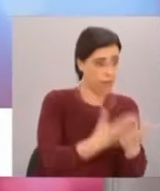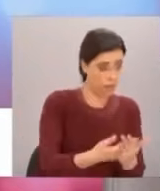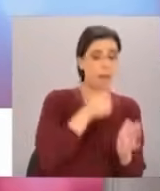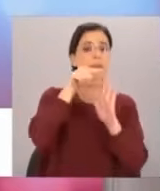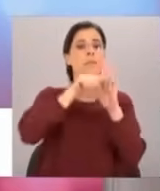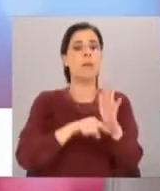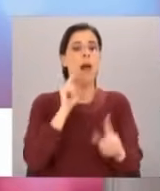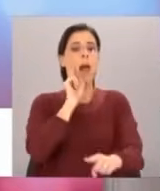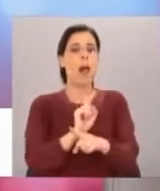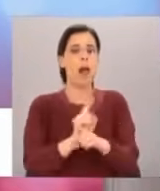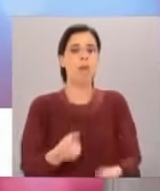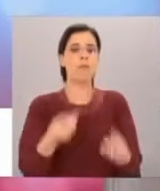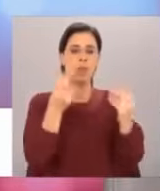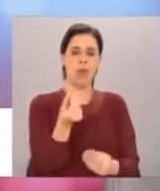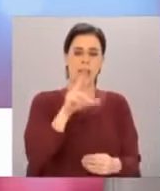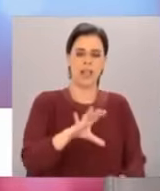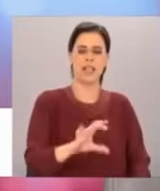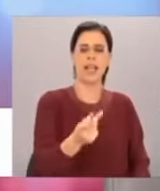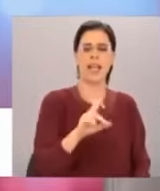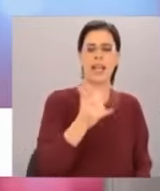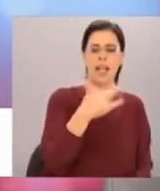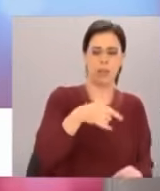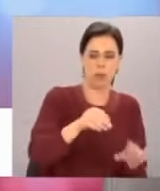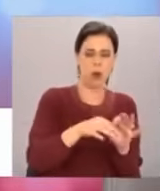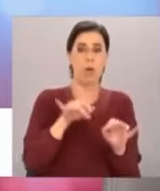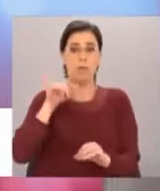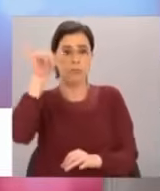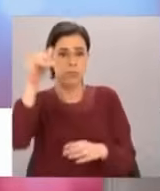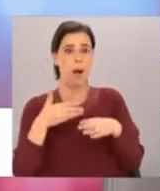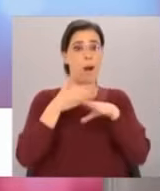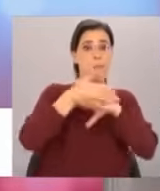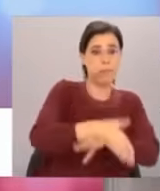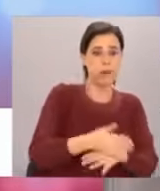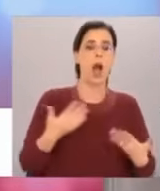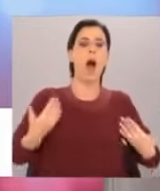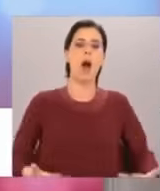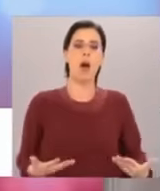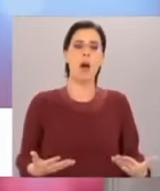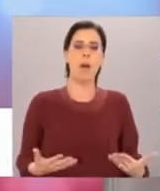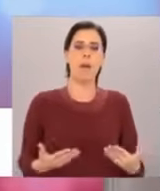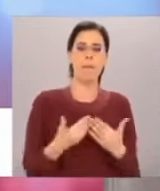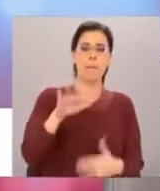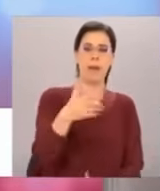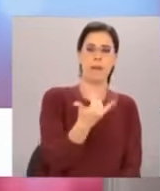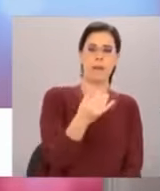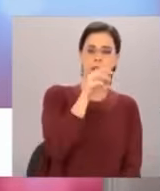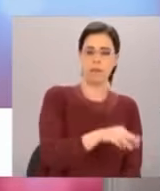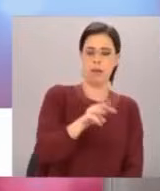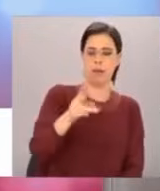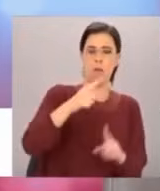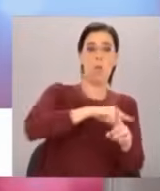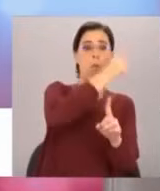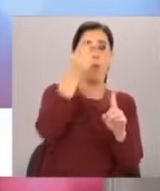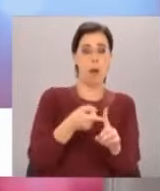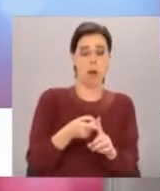medidas como acho que já conseguimos que a taxa de carbono sobre aviação e navegação que estão neste momento a agenda a 120 milhões de